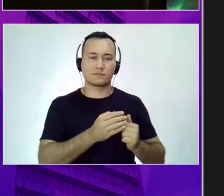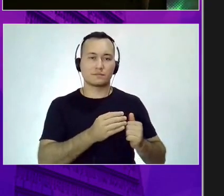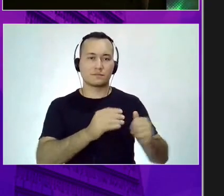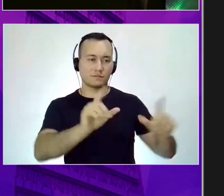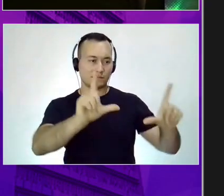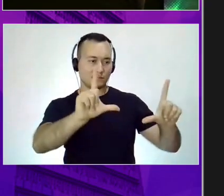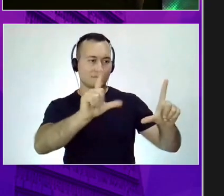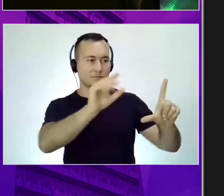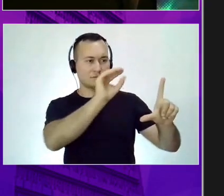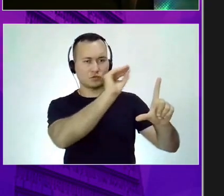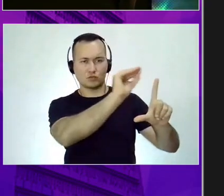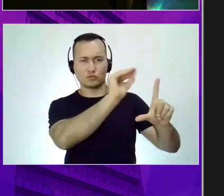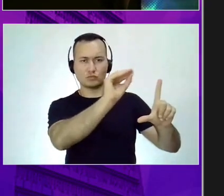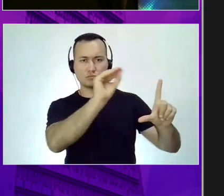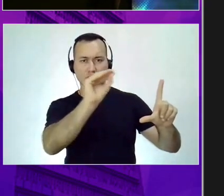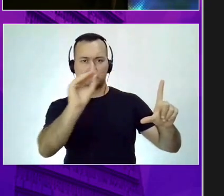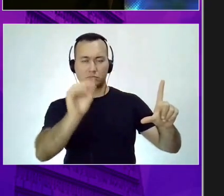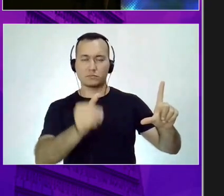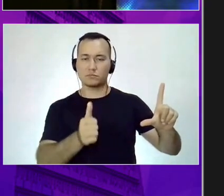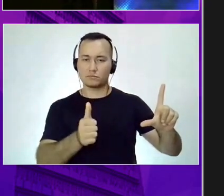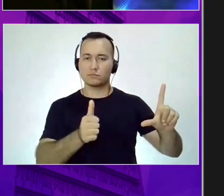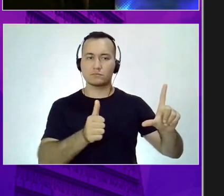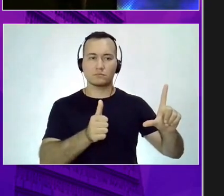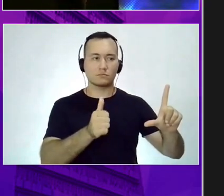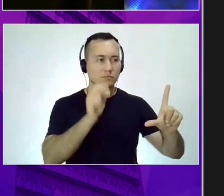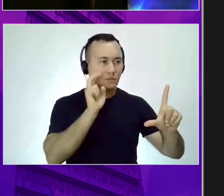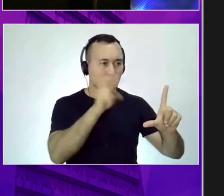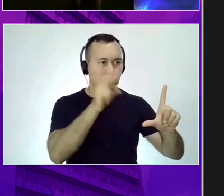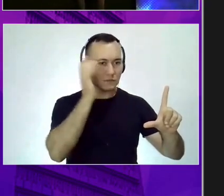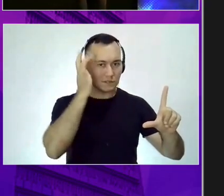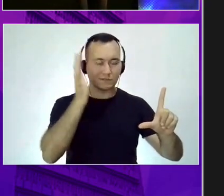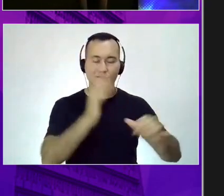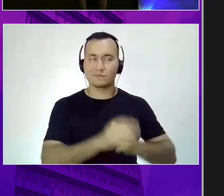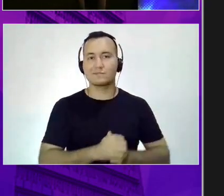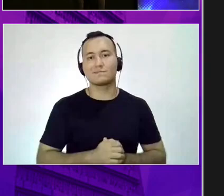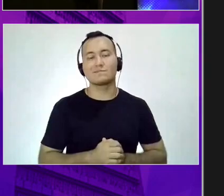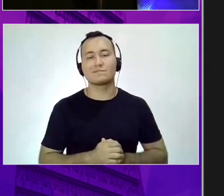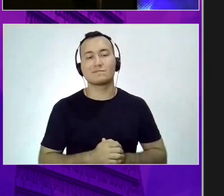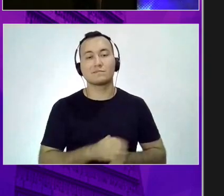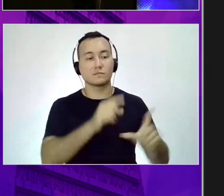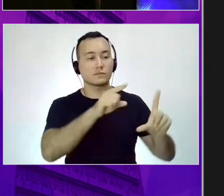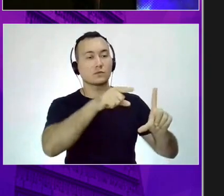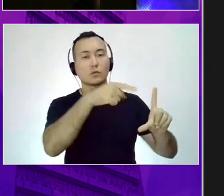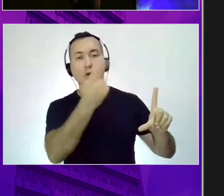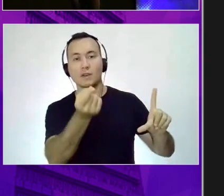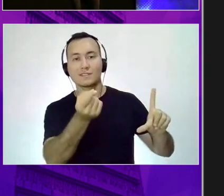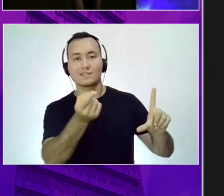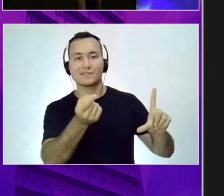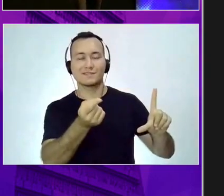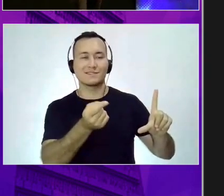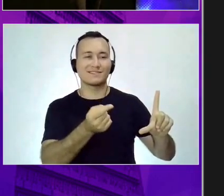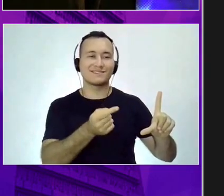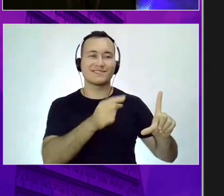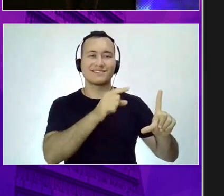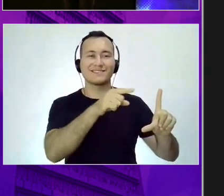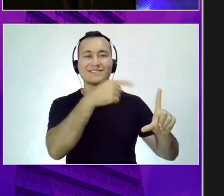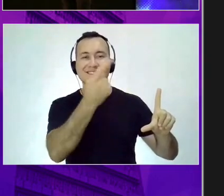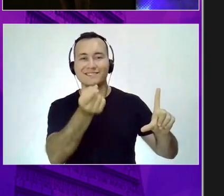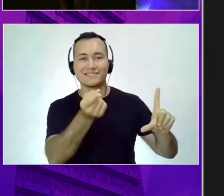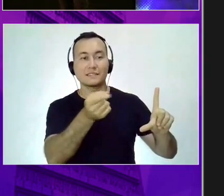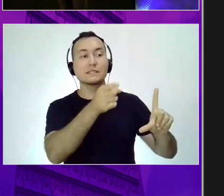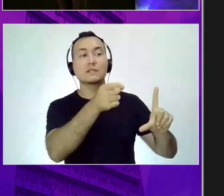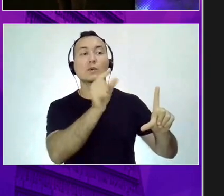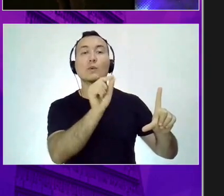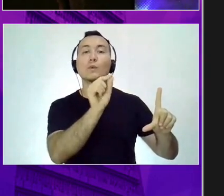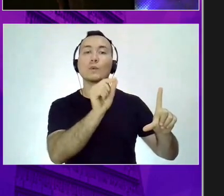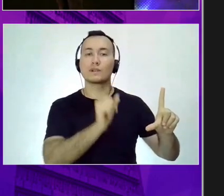informações. Do lado ali, digamos, do meu lado, que eu tenho problema com direita e esquerda, gente. Mas ali,